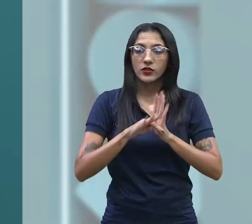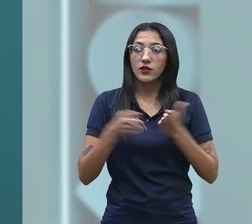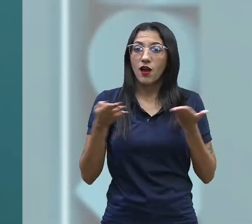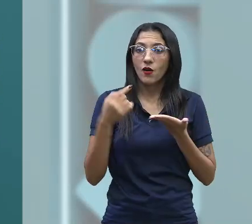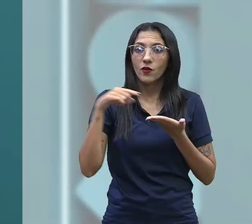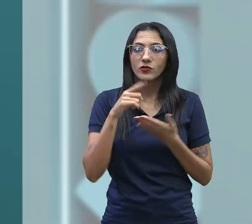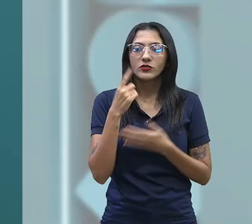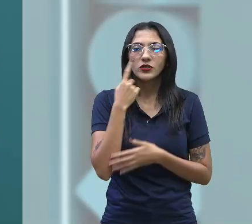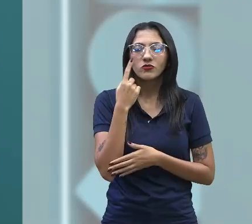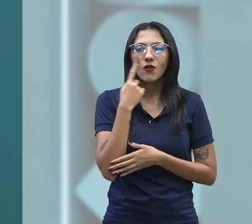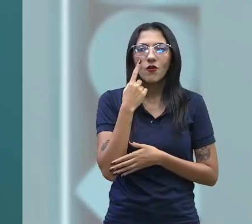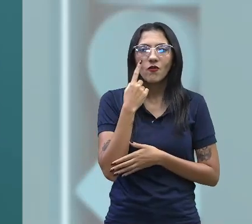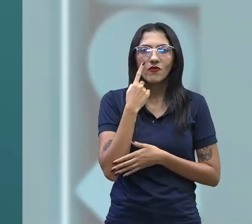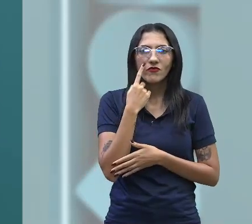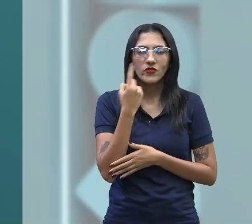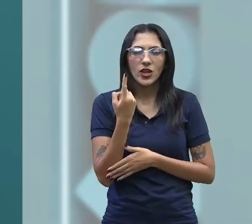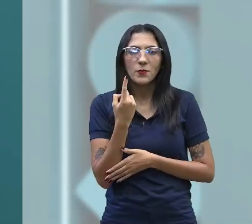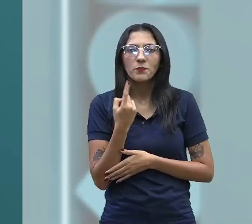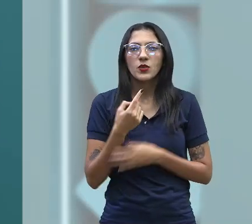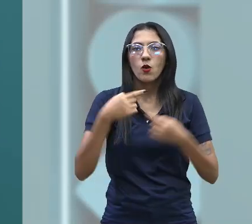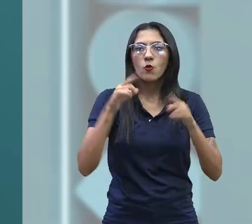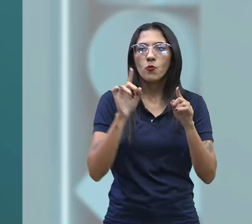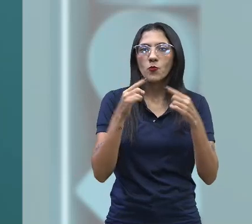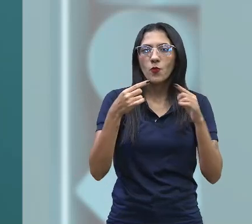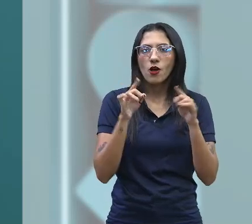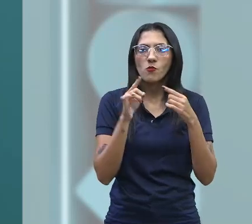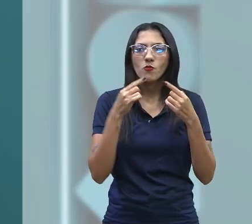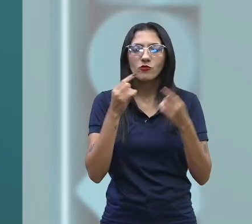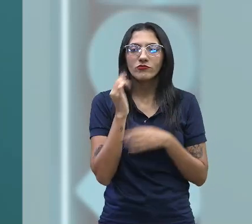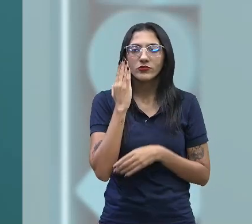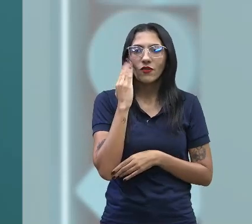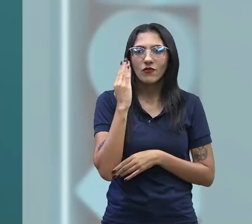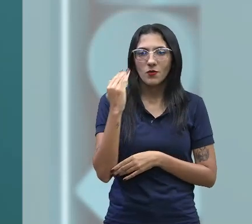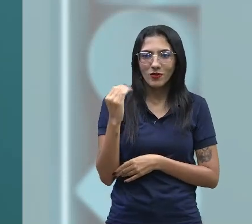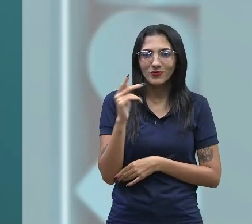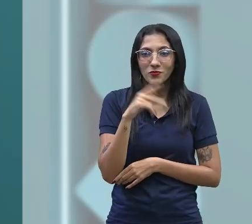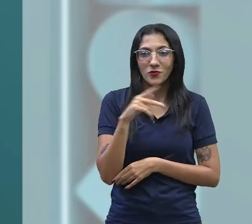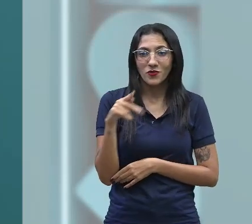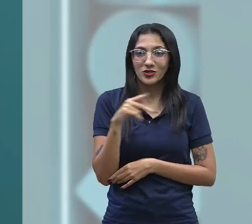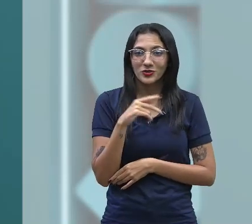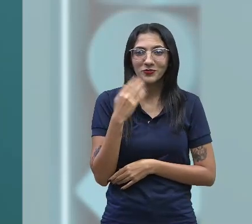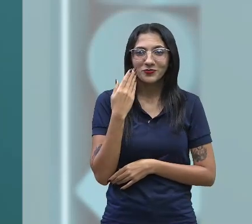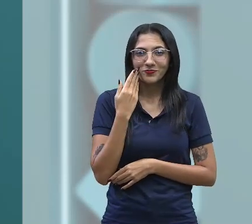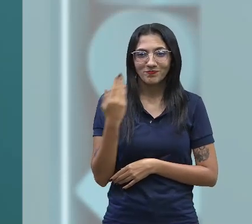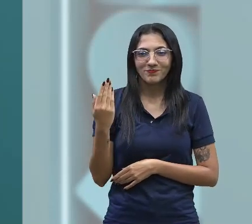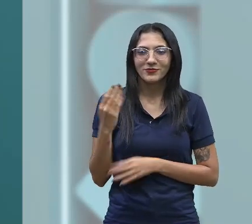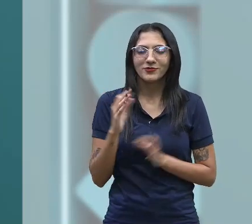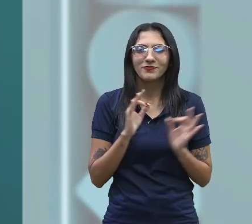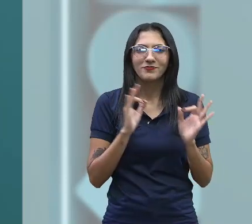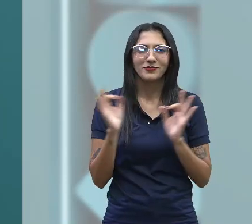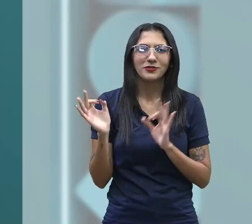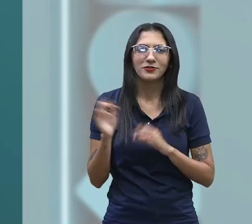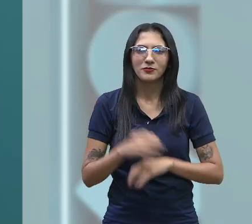uma paródia que foi cantada na voz do nosso grande professor Rosângelo.